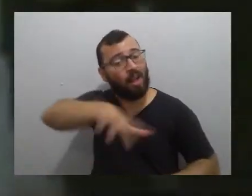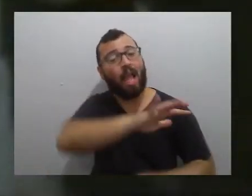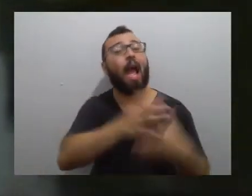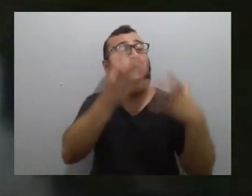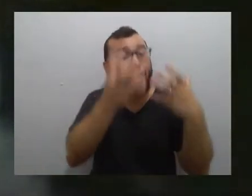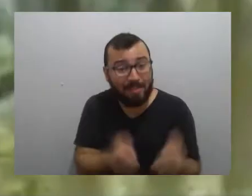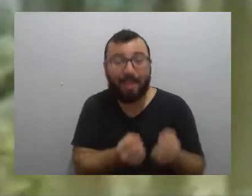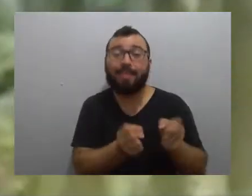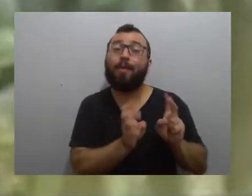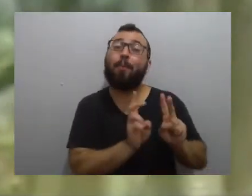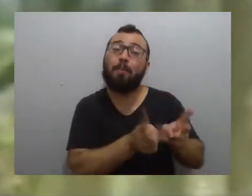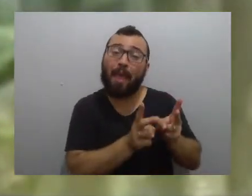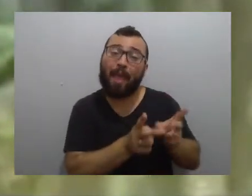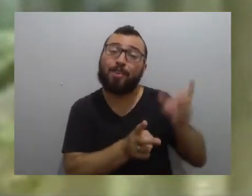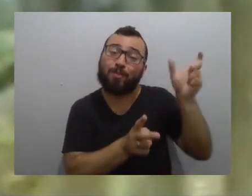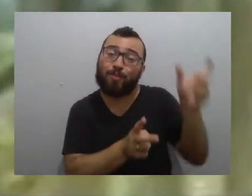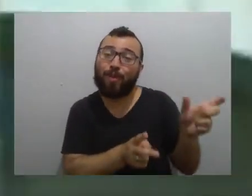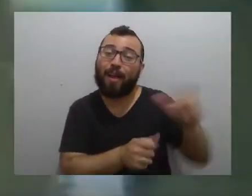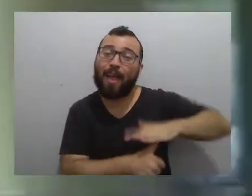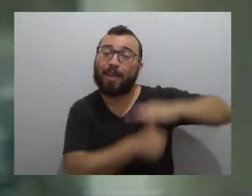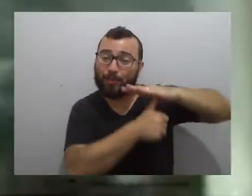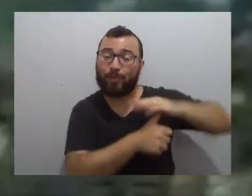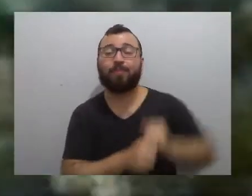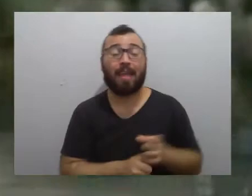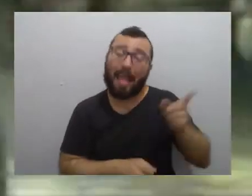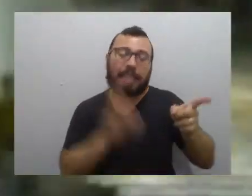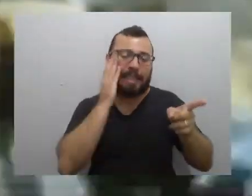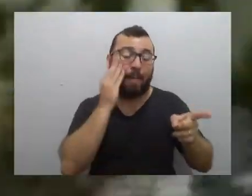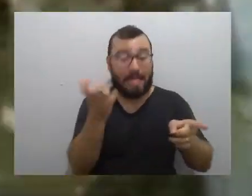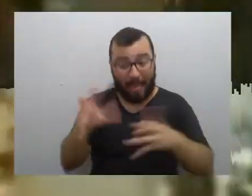Estudantes e funcionários saíram de mãos dadas.